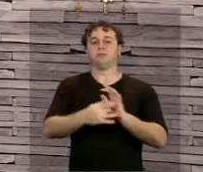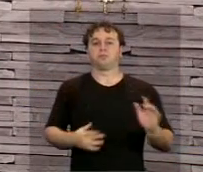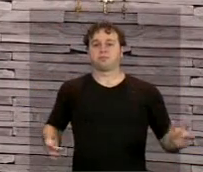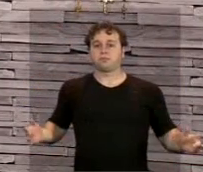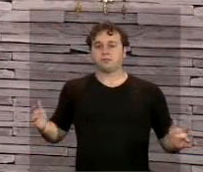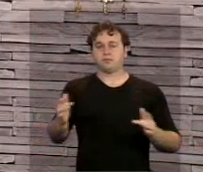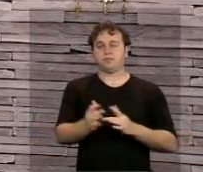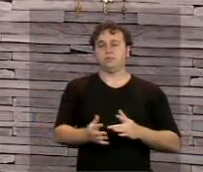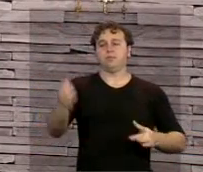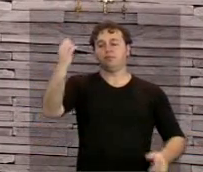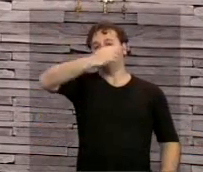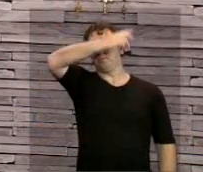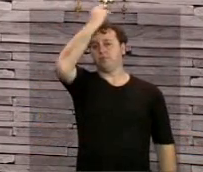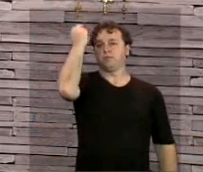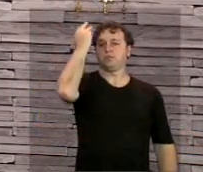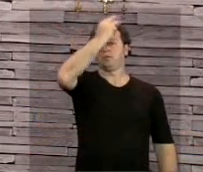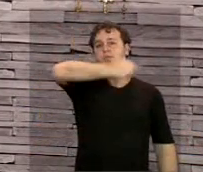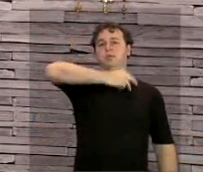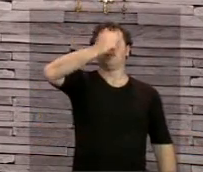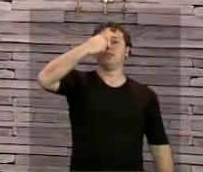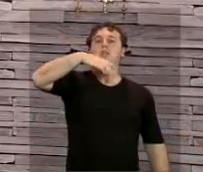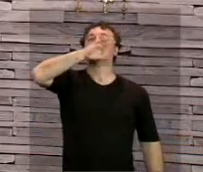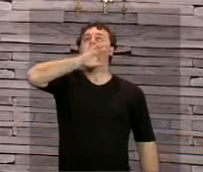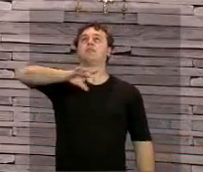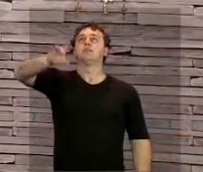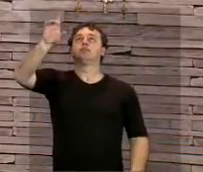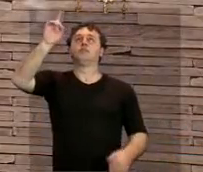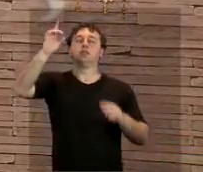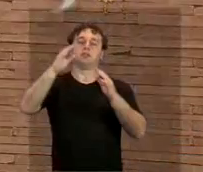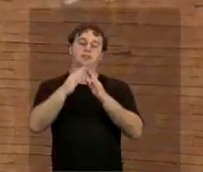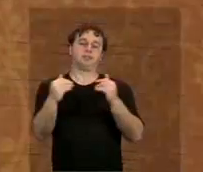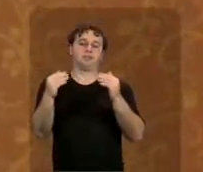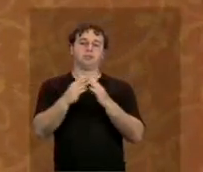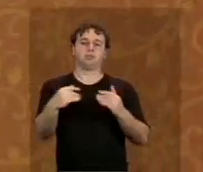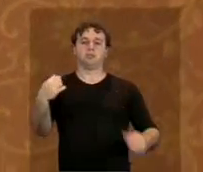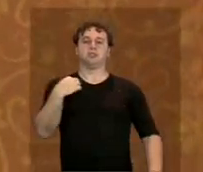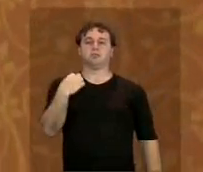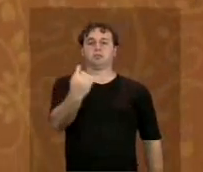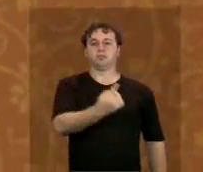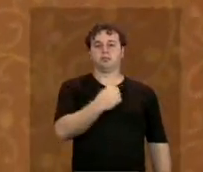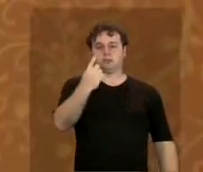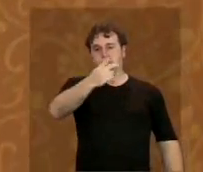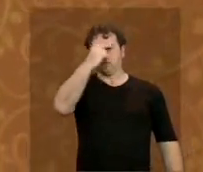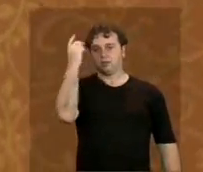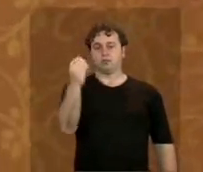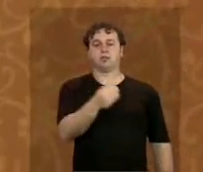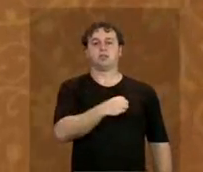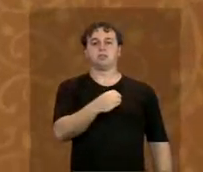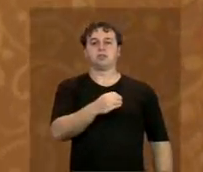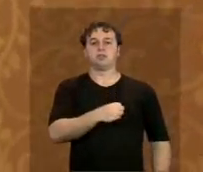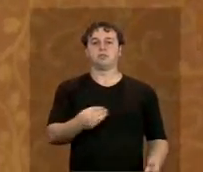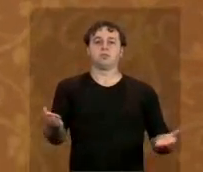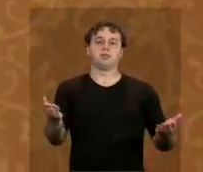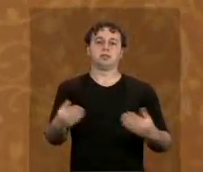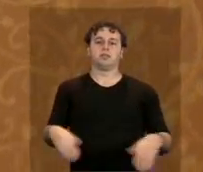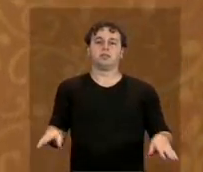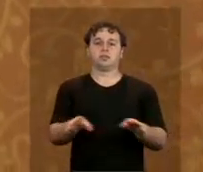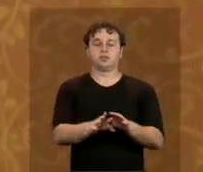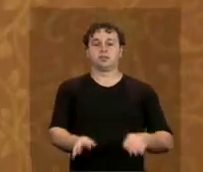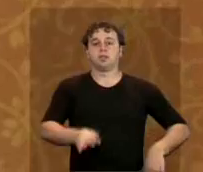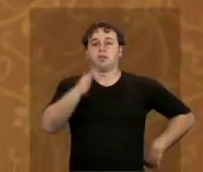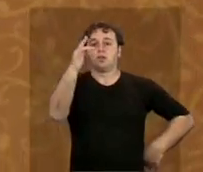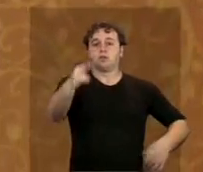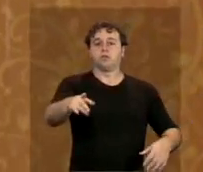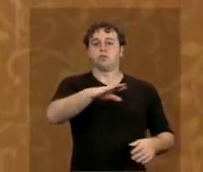as mulheres e bendito é o fruto do vosso ventre, Jesus. Santa Maria, Mãe de Deus, rogai por nós,